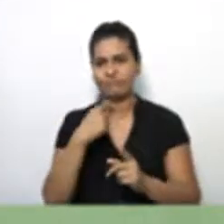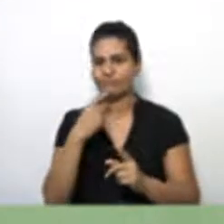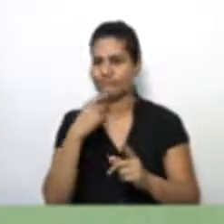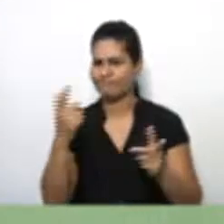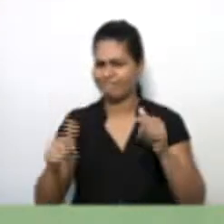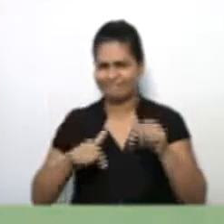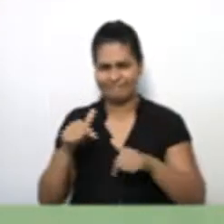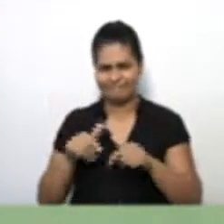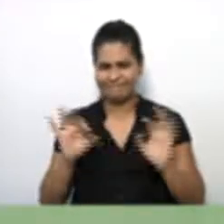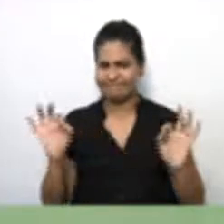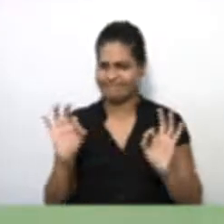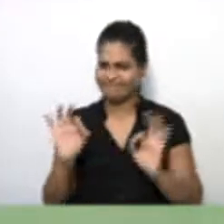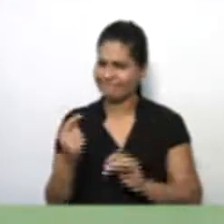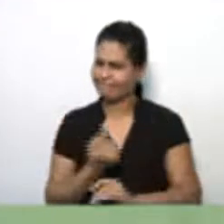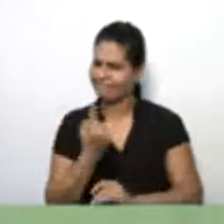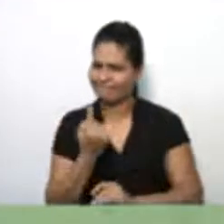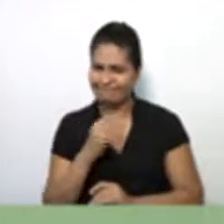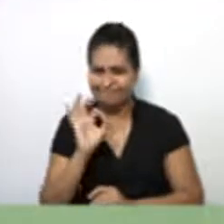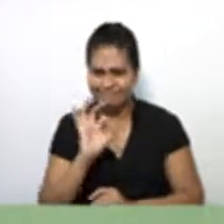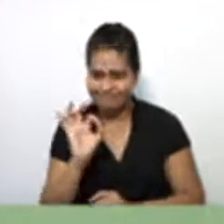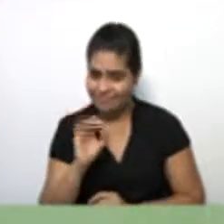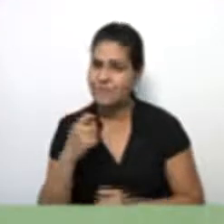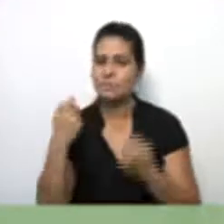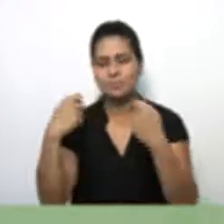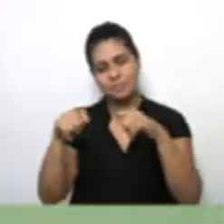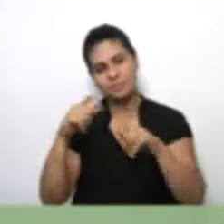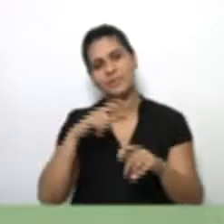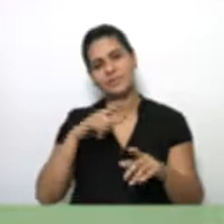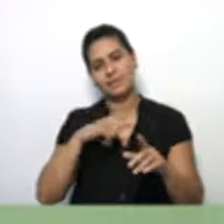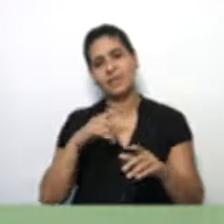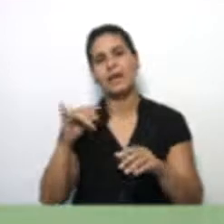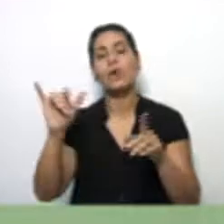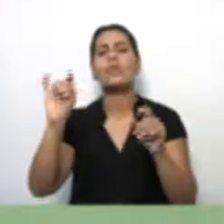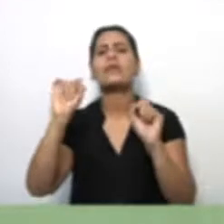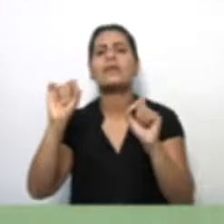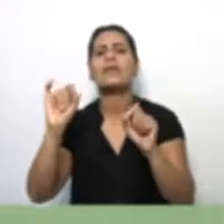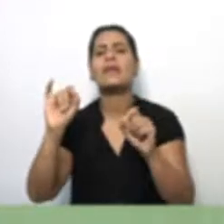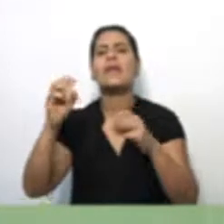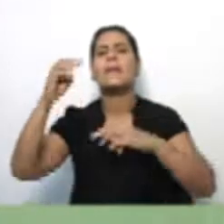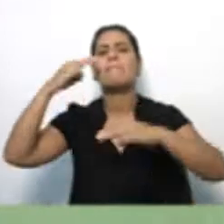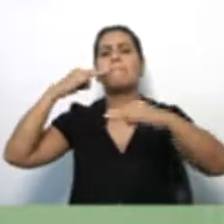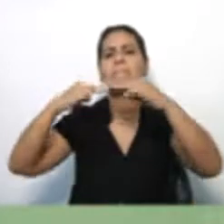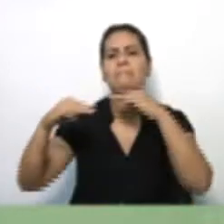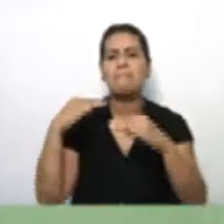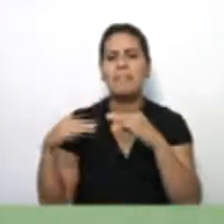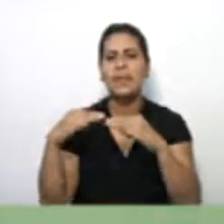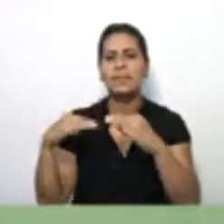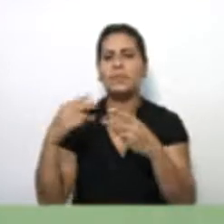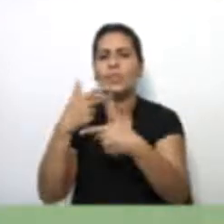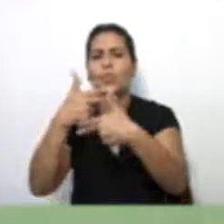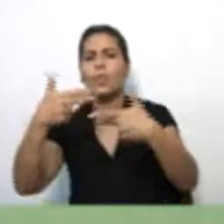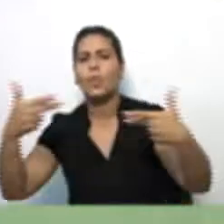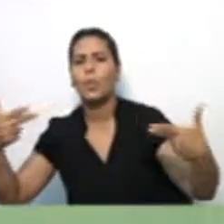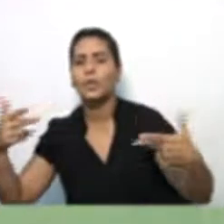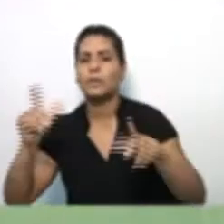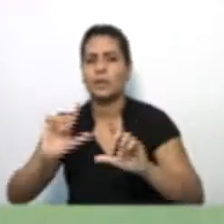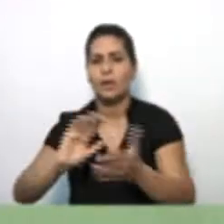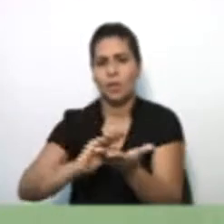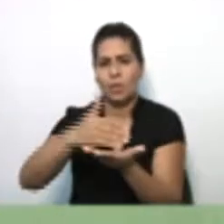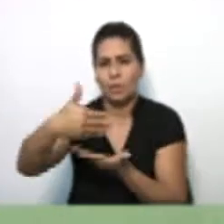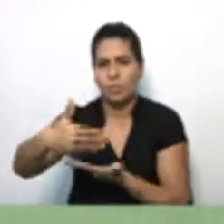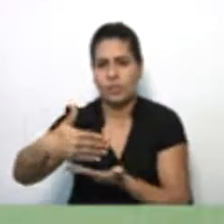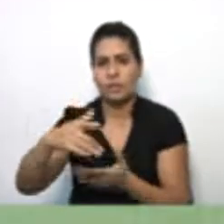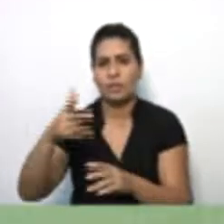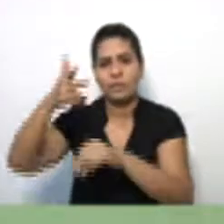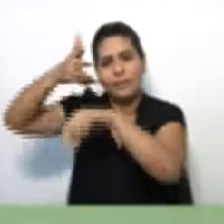conseguimos trabalhar sozinhos? Não, nós precisamos de quê? Métodos, recursos materiais, como o computador, como